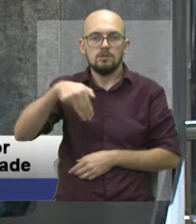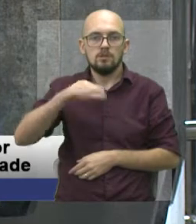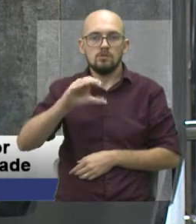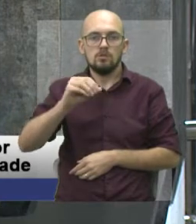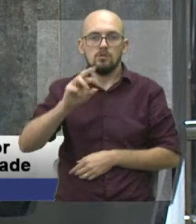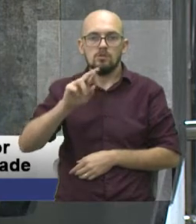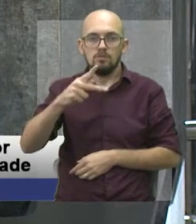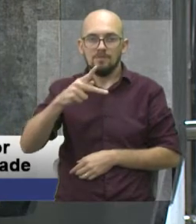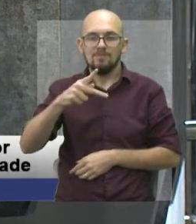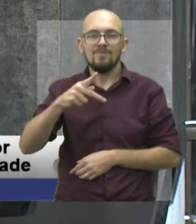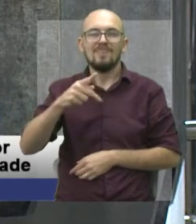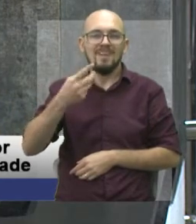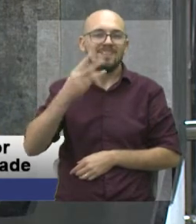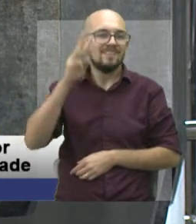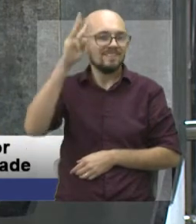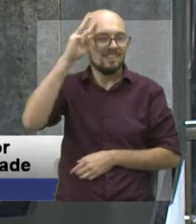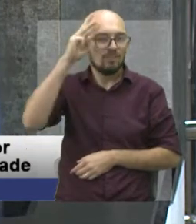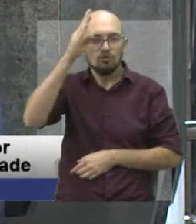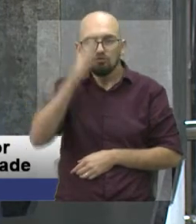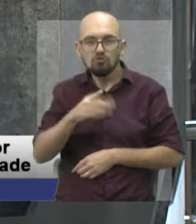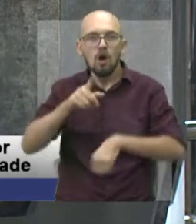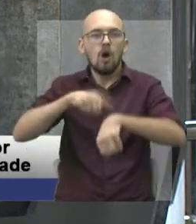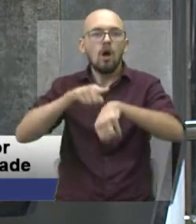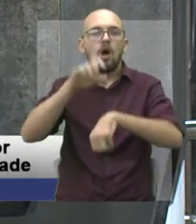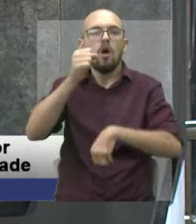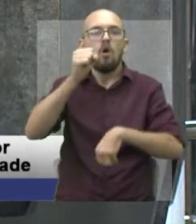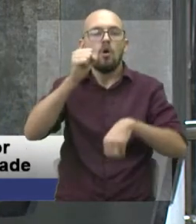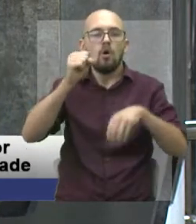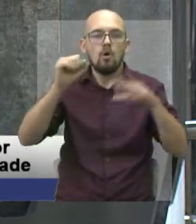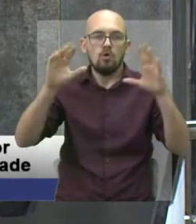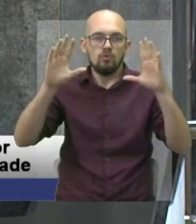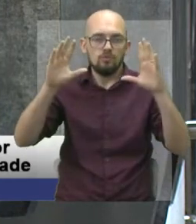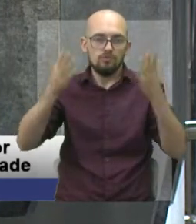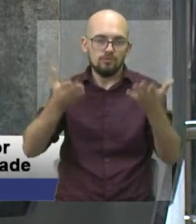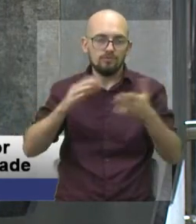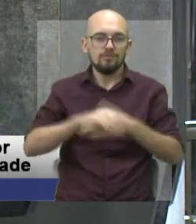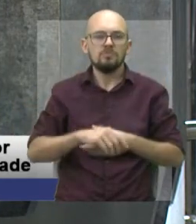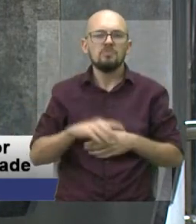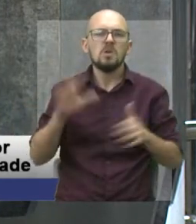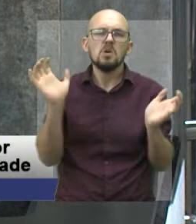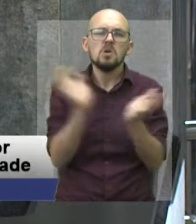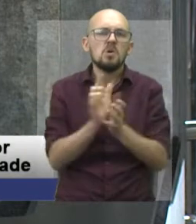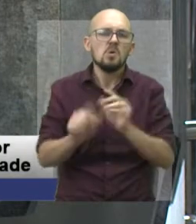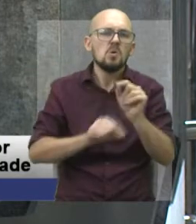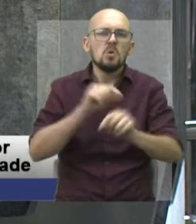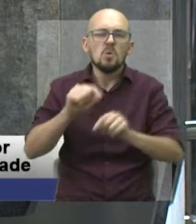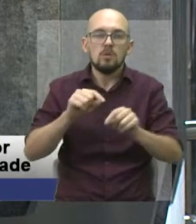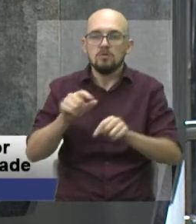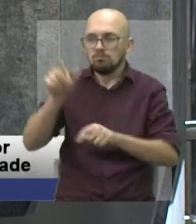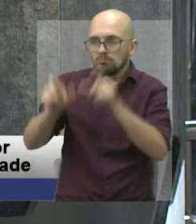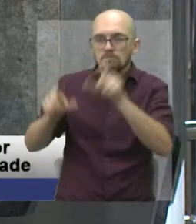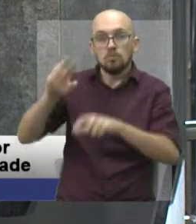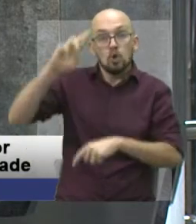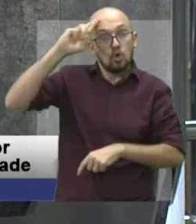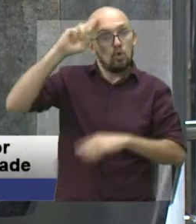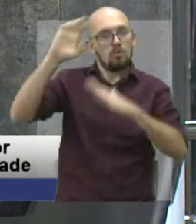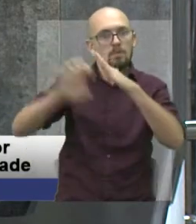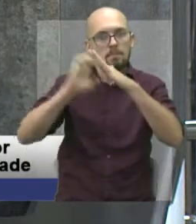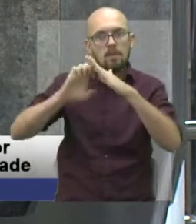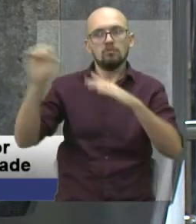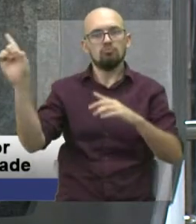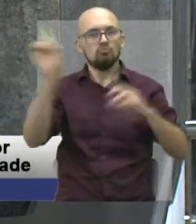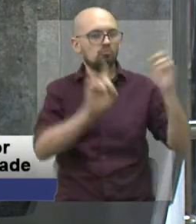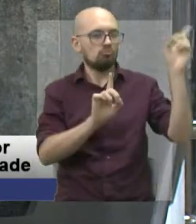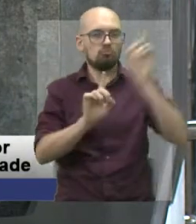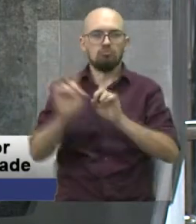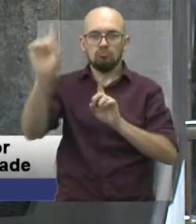horas. O que somos? Somos um grupo de empresários e empreendedores, reunidos único e exclusivamente para